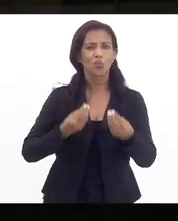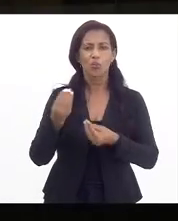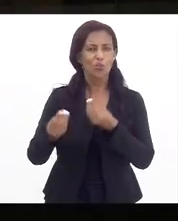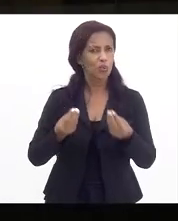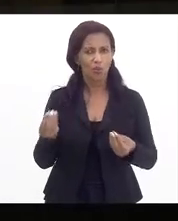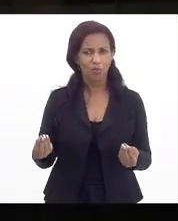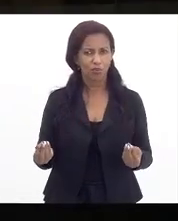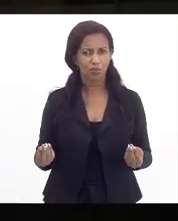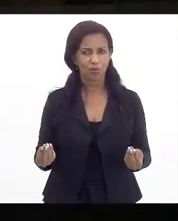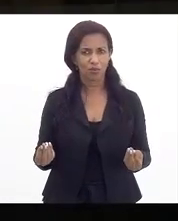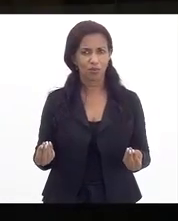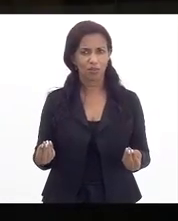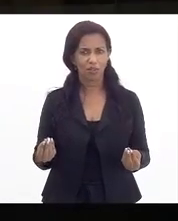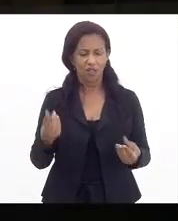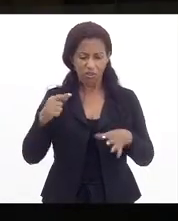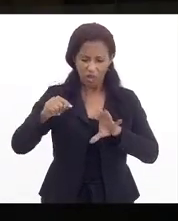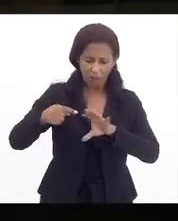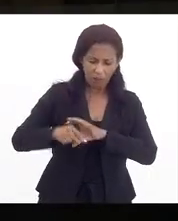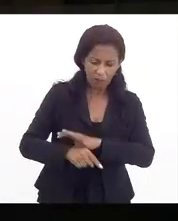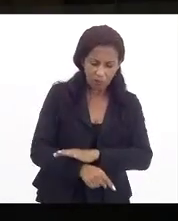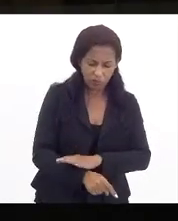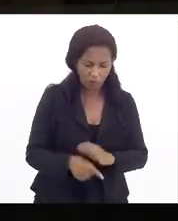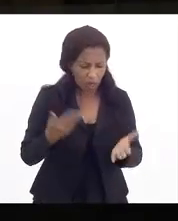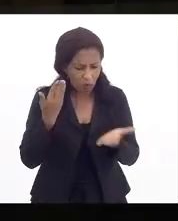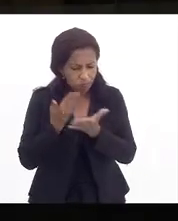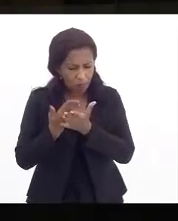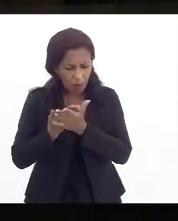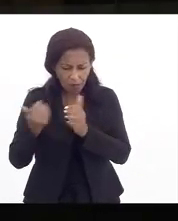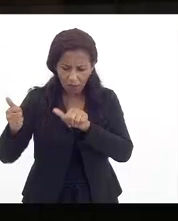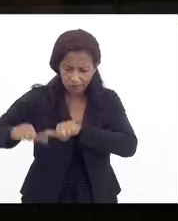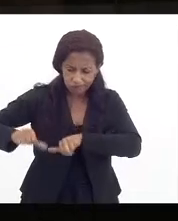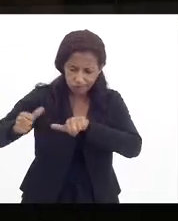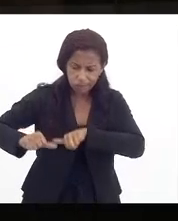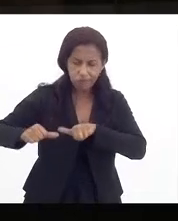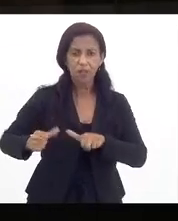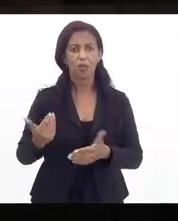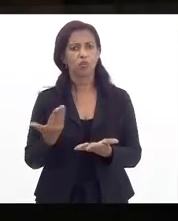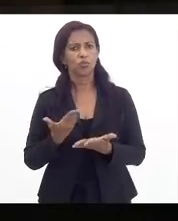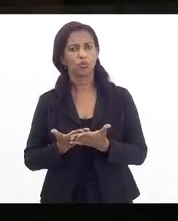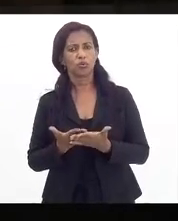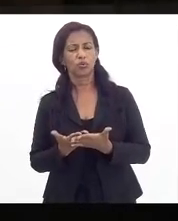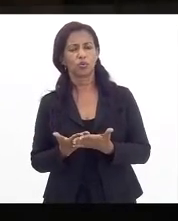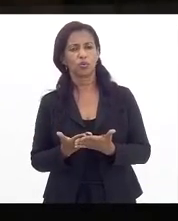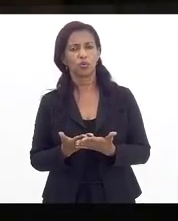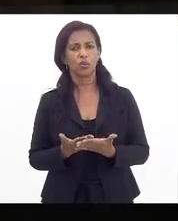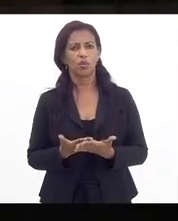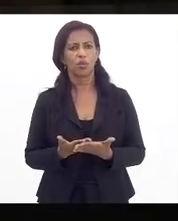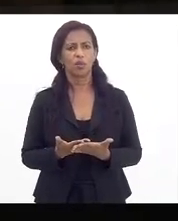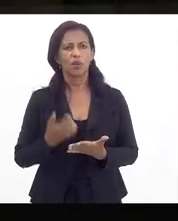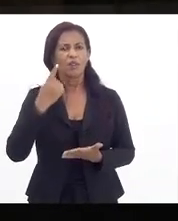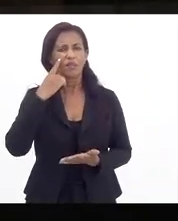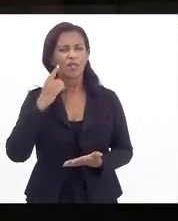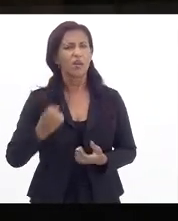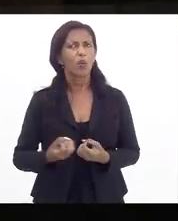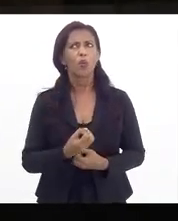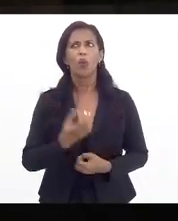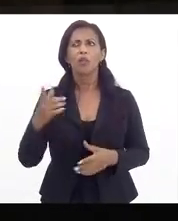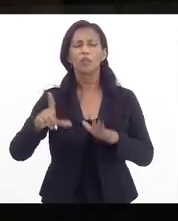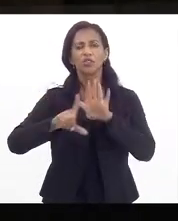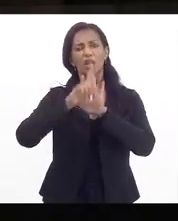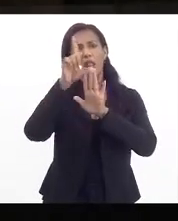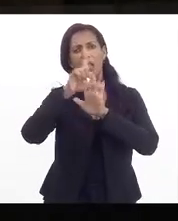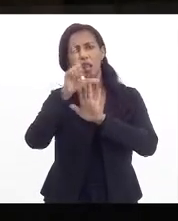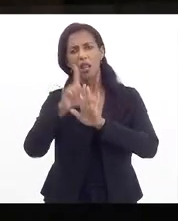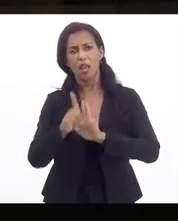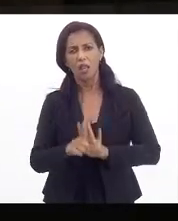nenhuma da gente aprofundar o estudo né ver tanta legislação